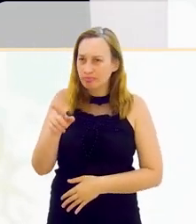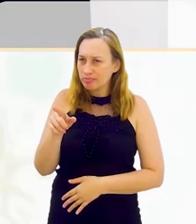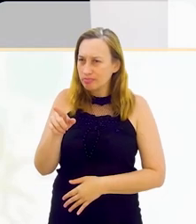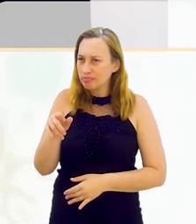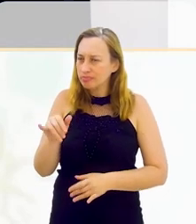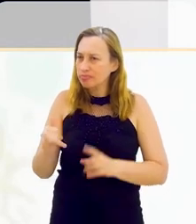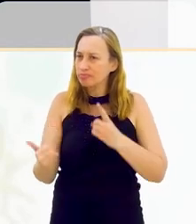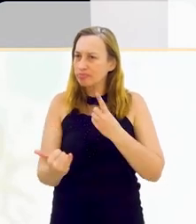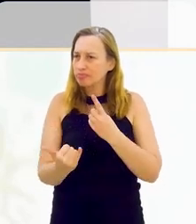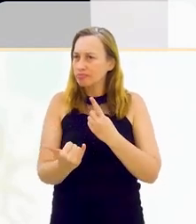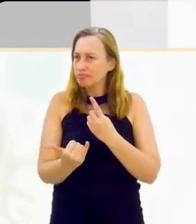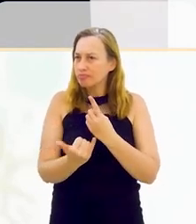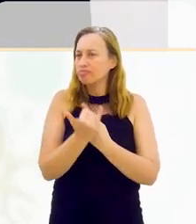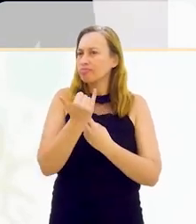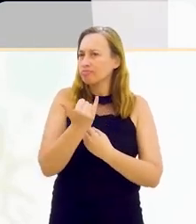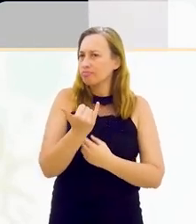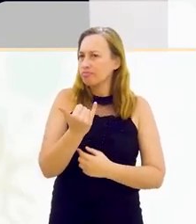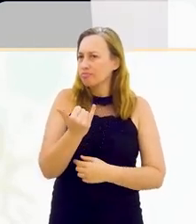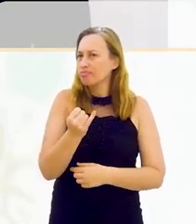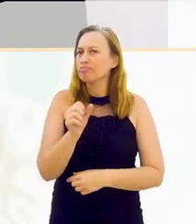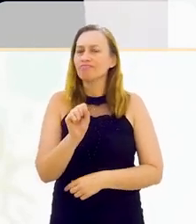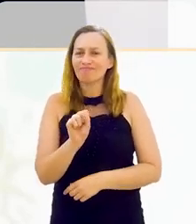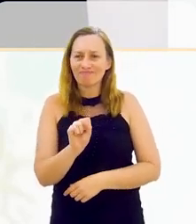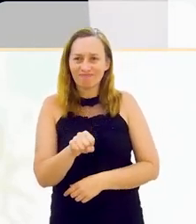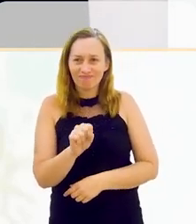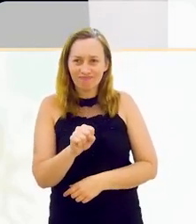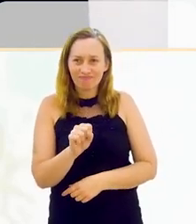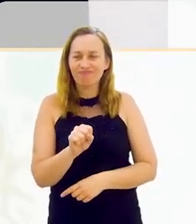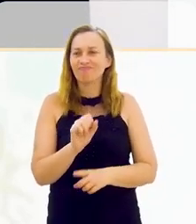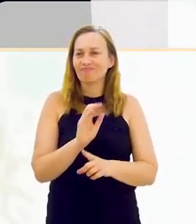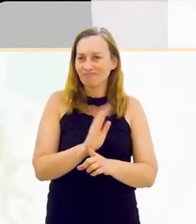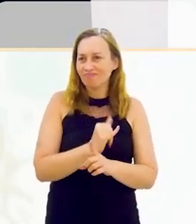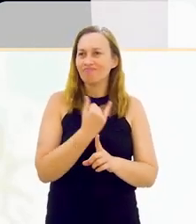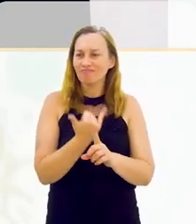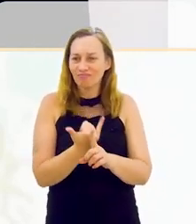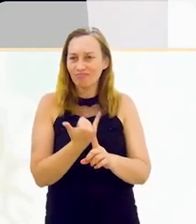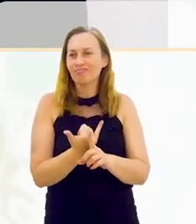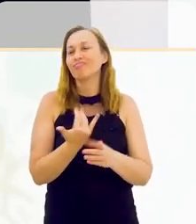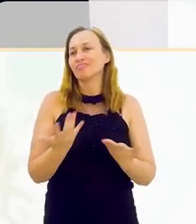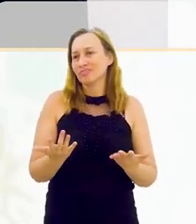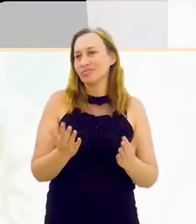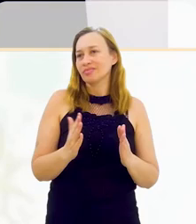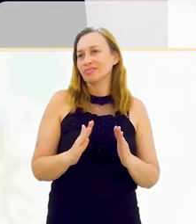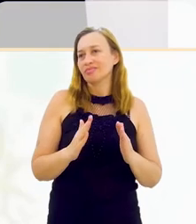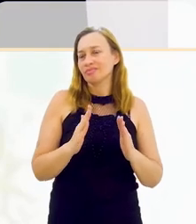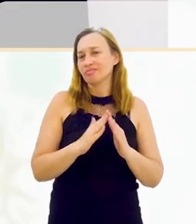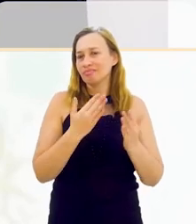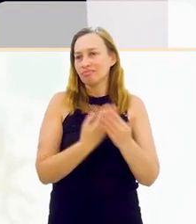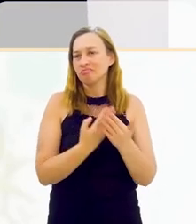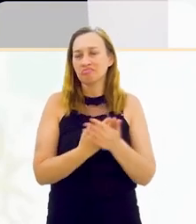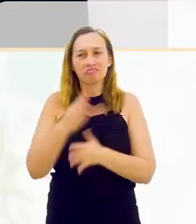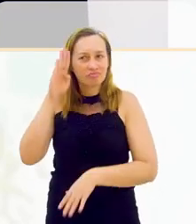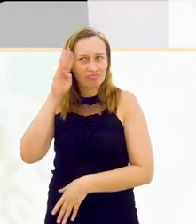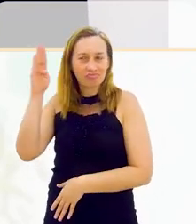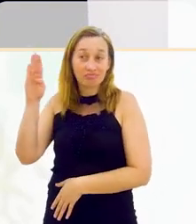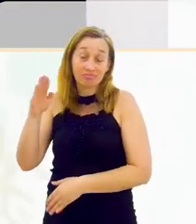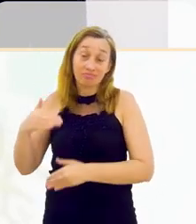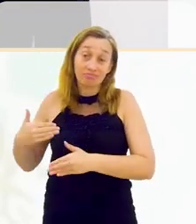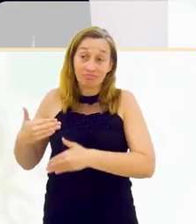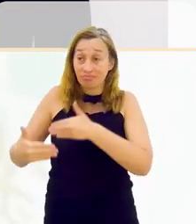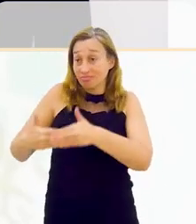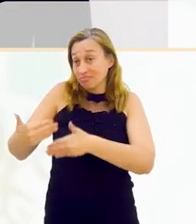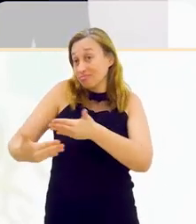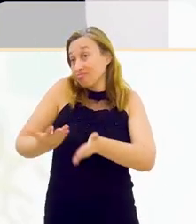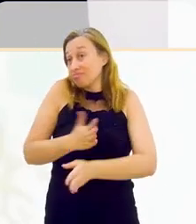Entendi. Você sofria bullying? Muito, total. Muito, na escola principalmente, né?